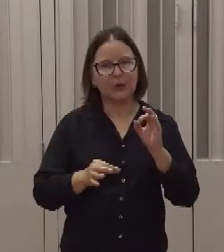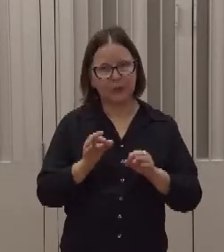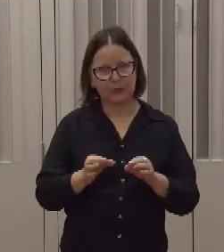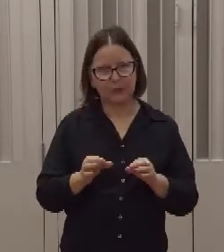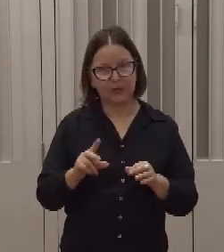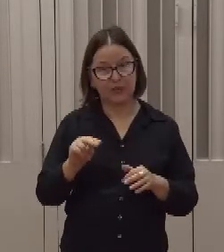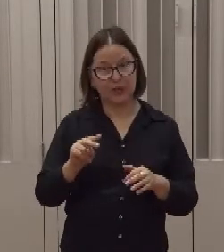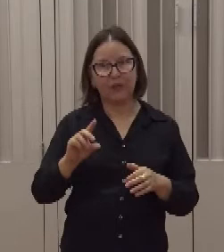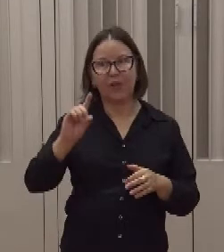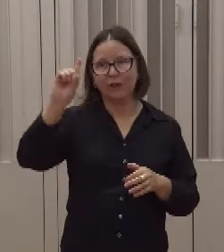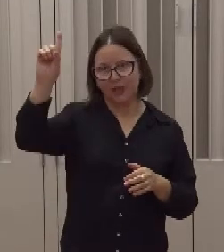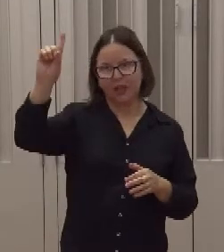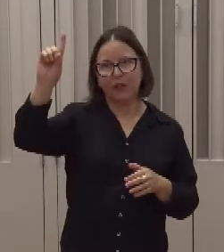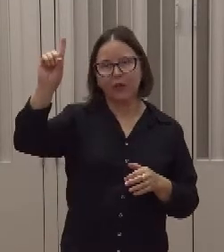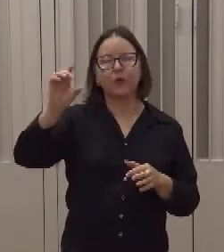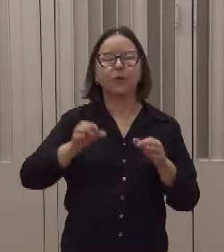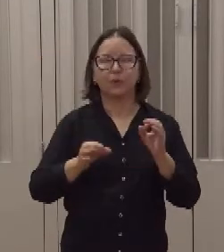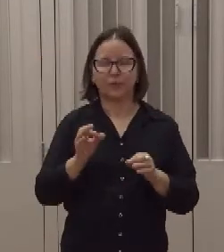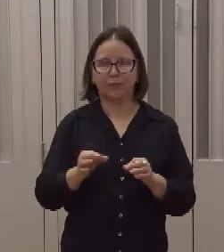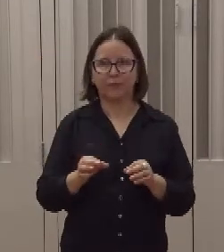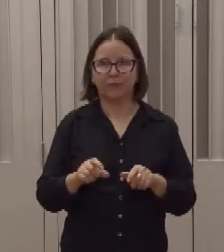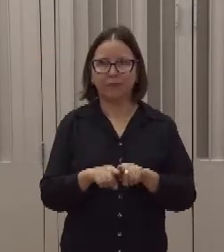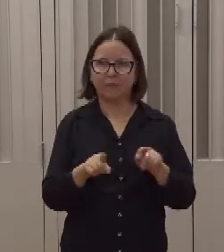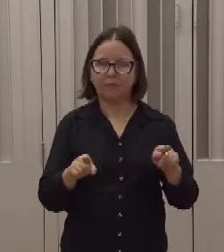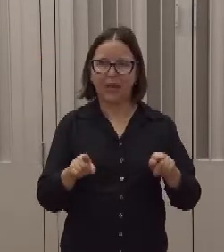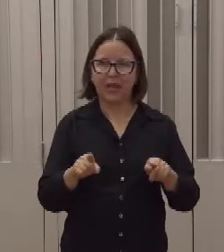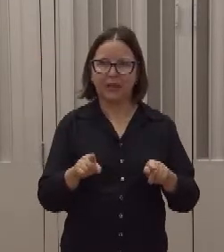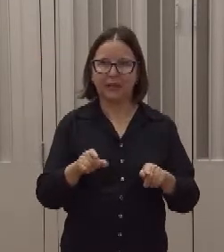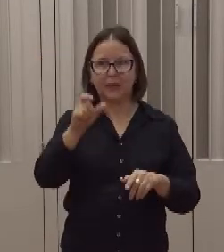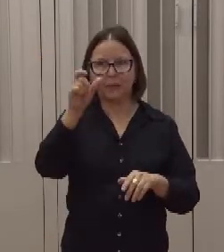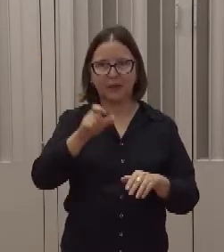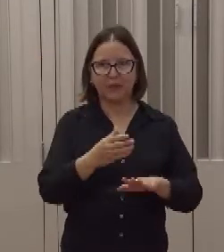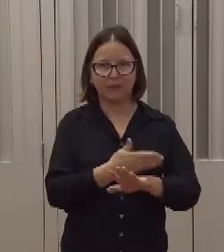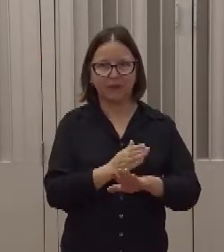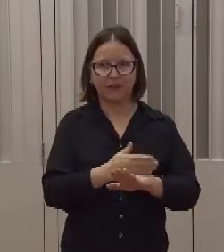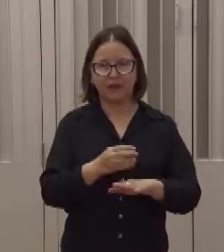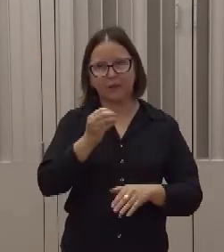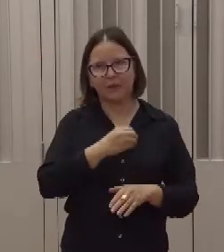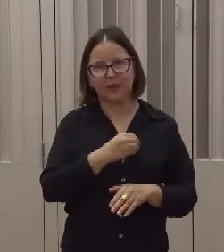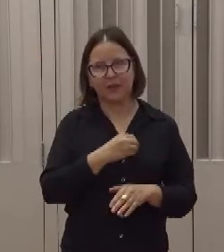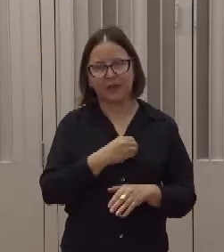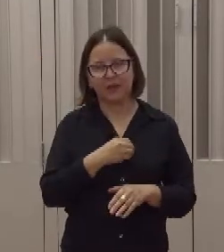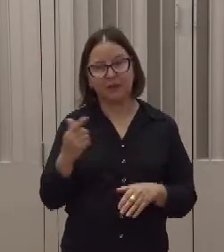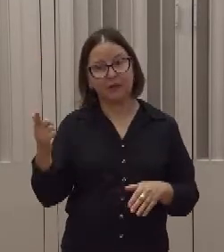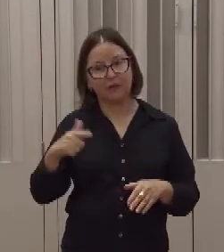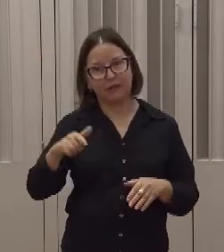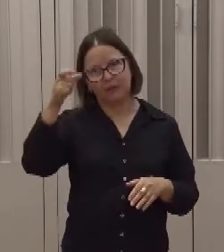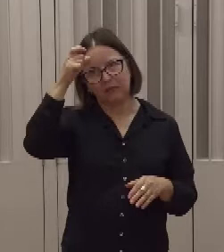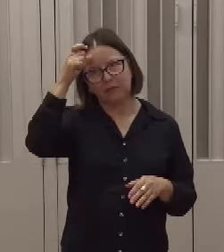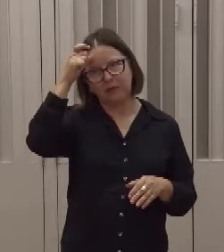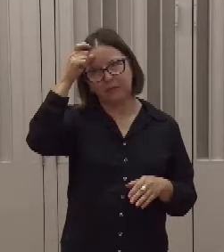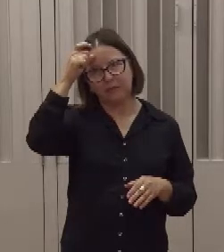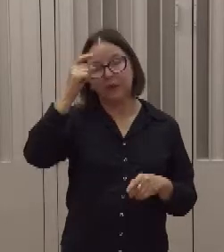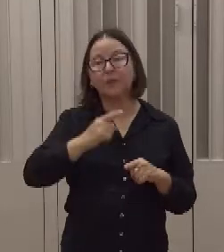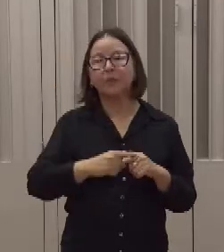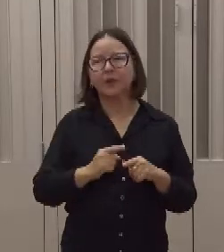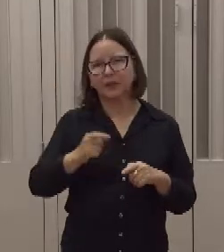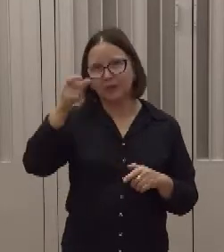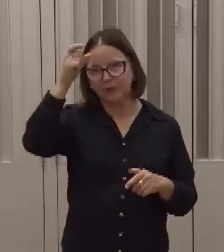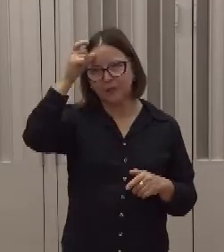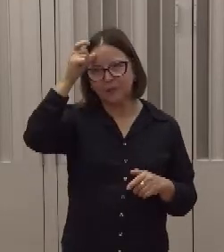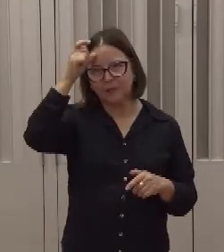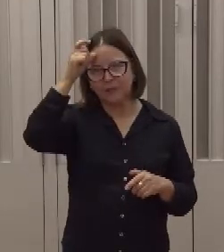ele é justo. Aquele que pratica o pecado procede do diabo, porque o diabo